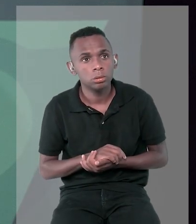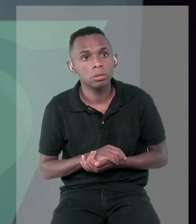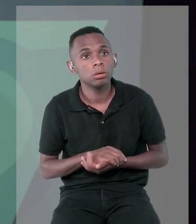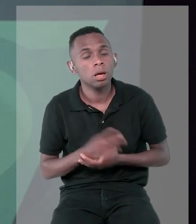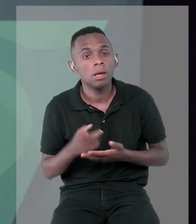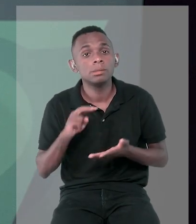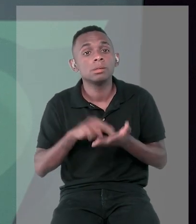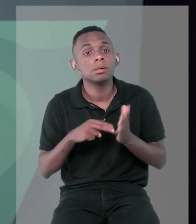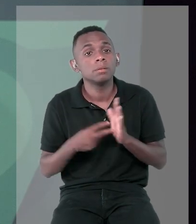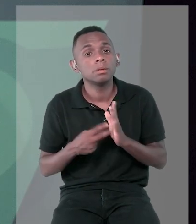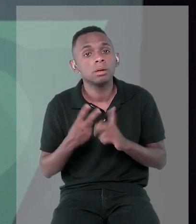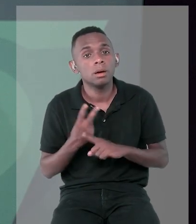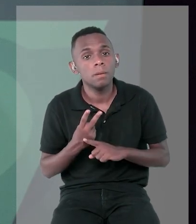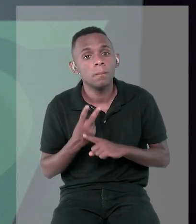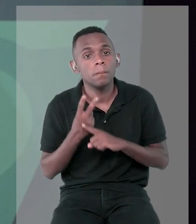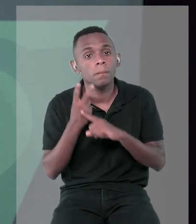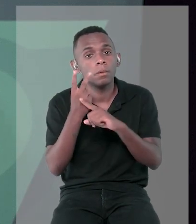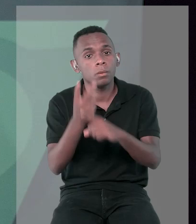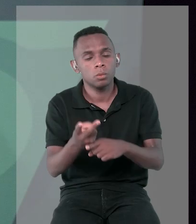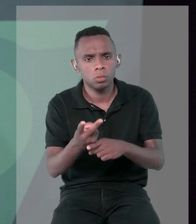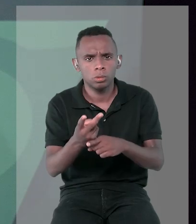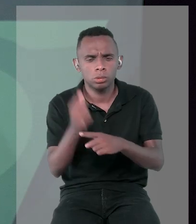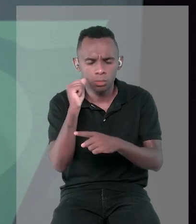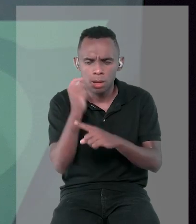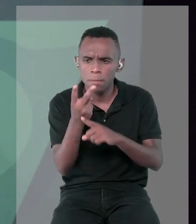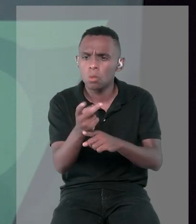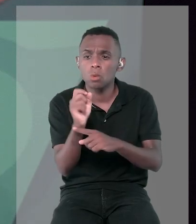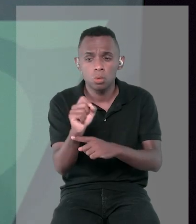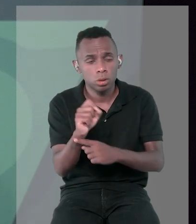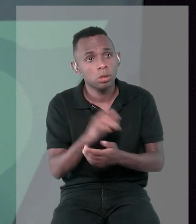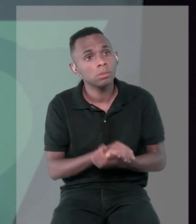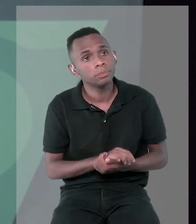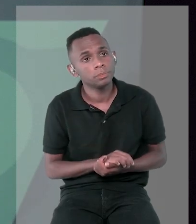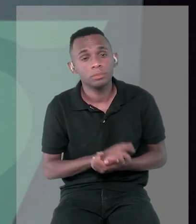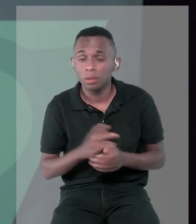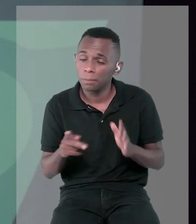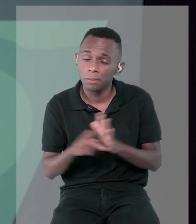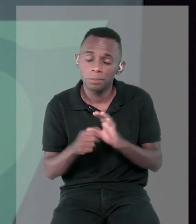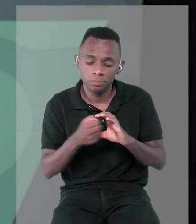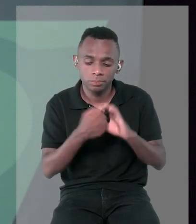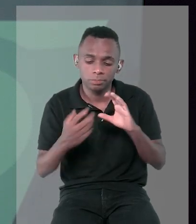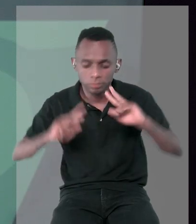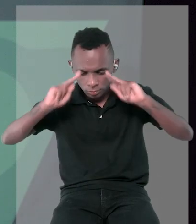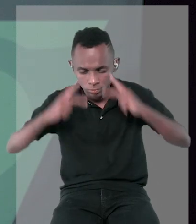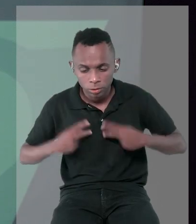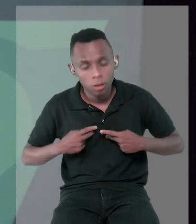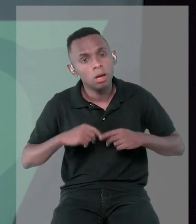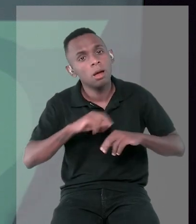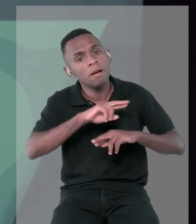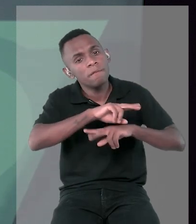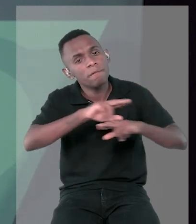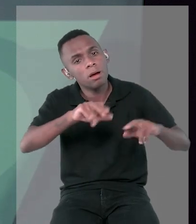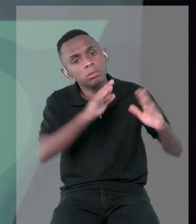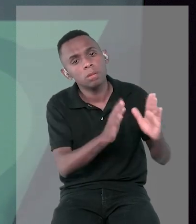Então, é a procura. E o que essa mulher procura? Né? Aí vem a condição humana. Ela passa por